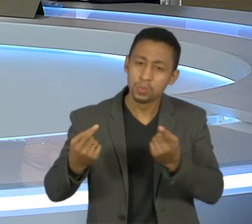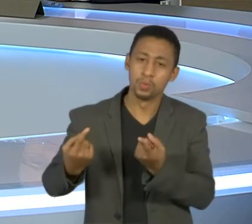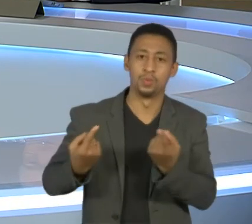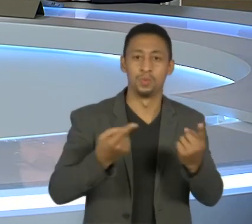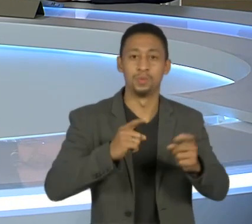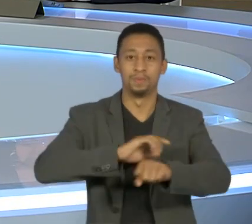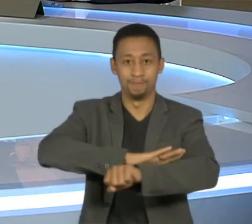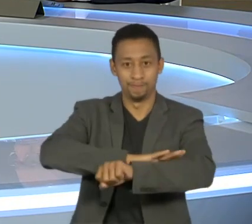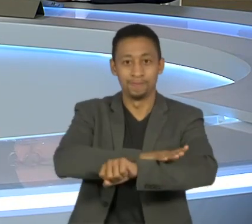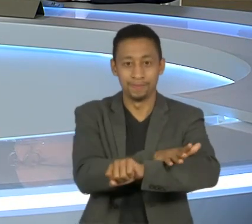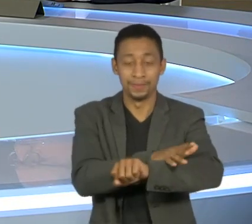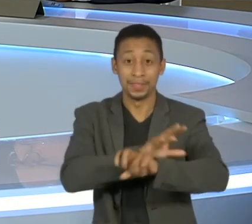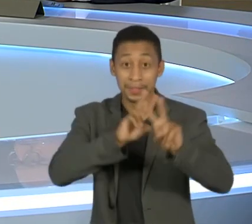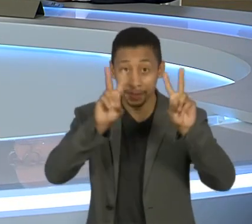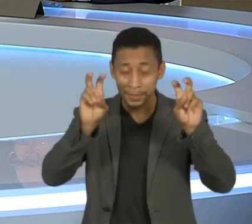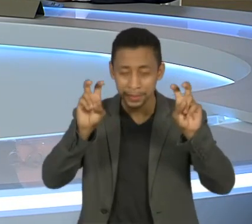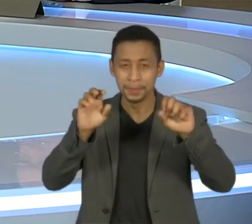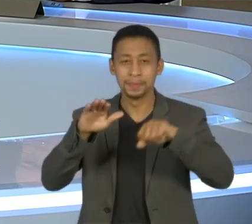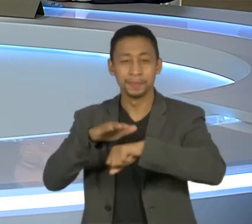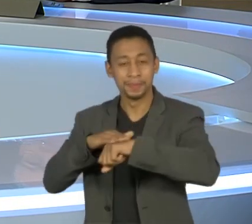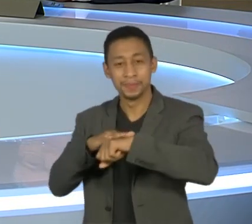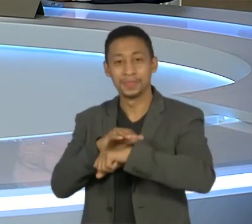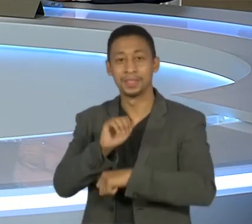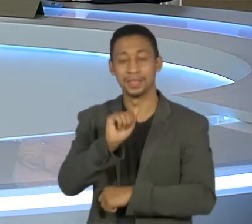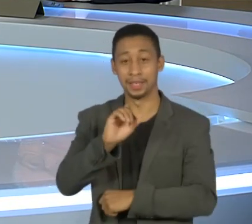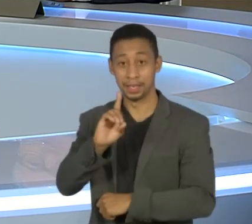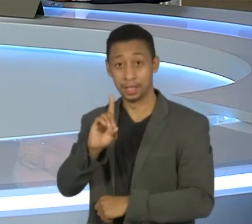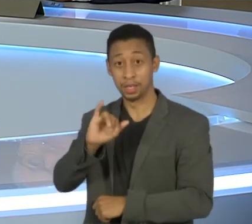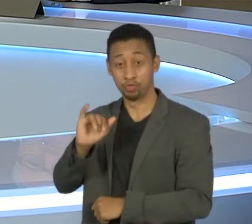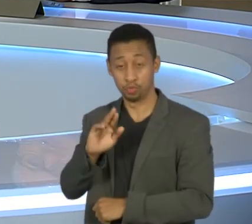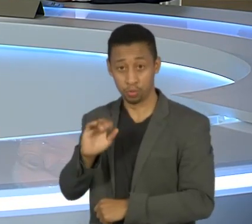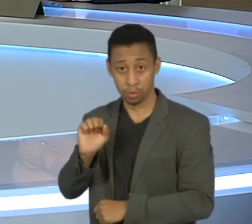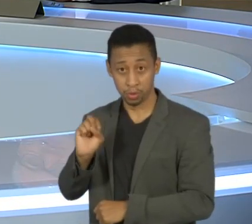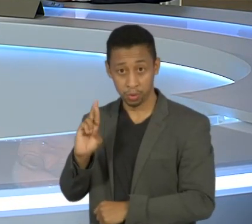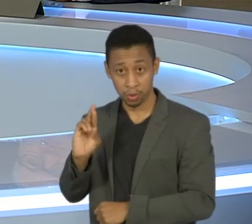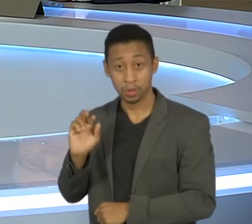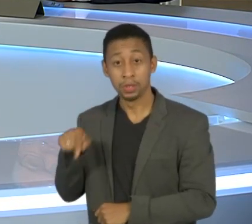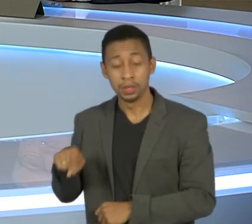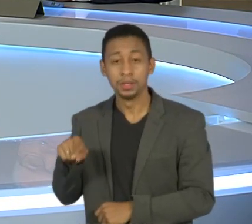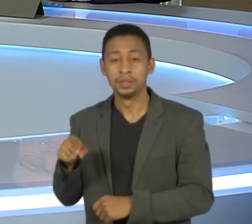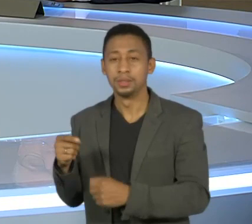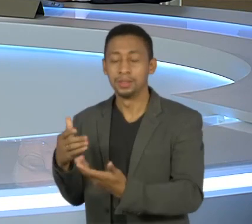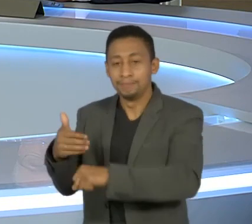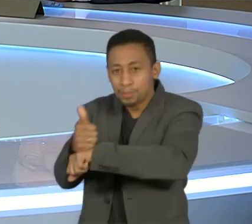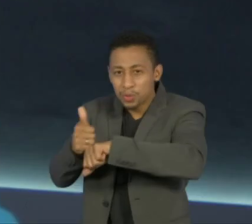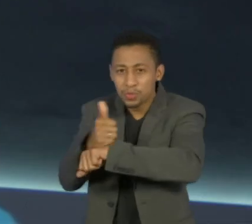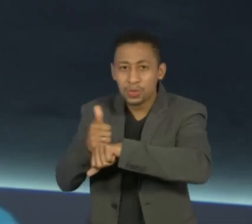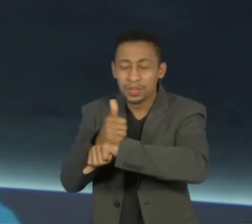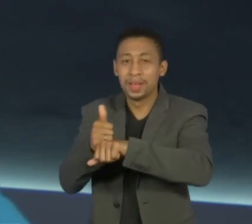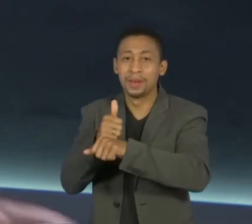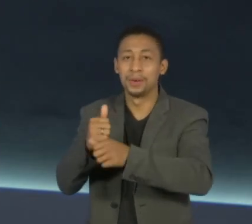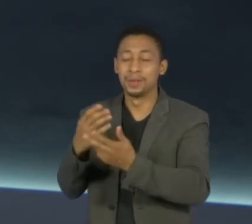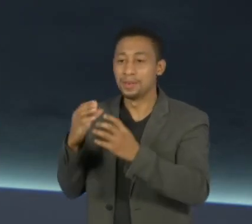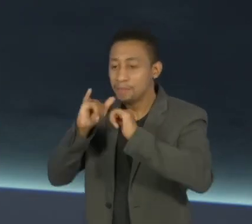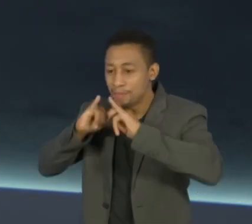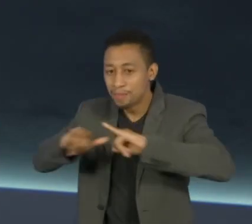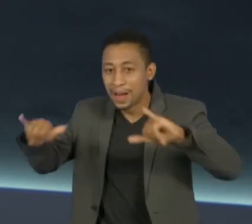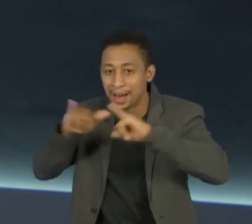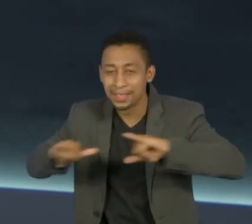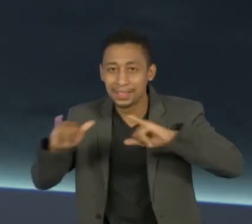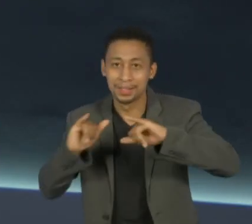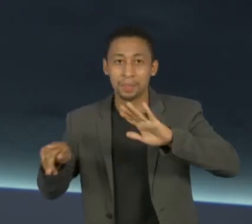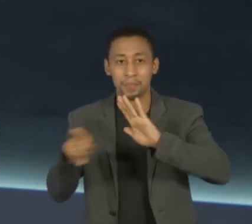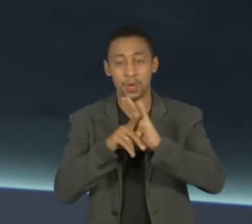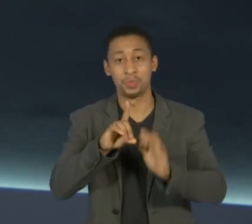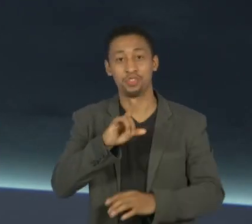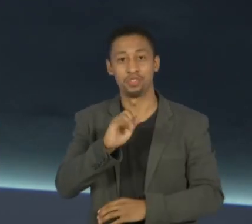antirracista. Sobre esse assunto, eu conversei com o Ade Júnior, ativista e especialista em marketing digital. Ade